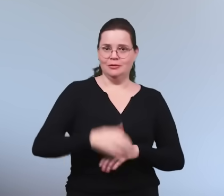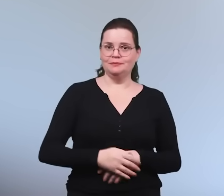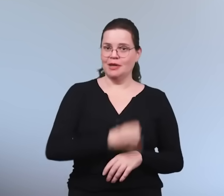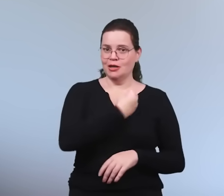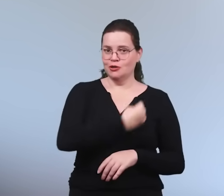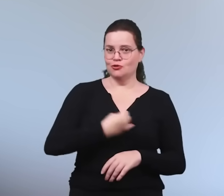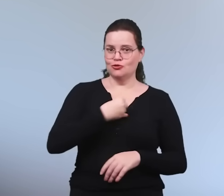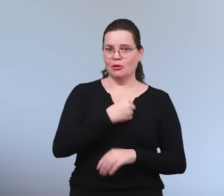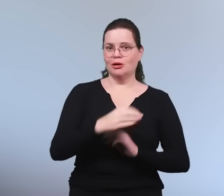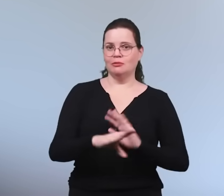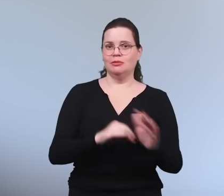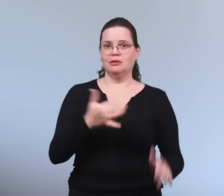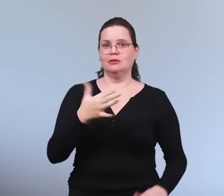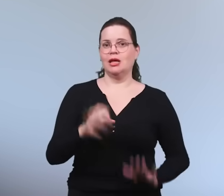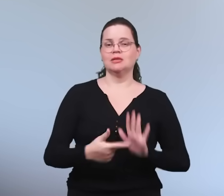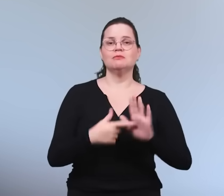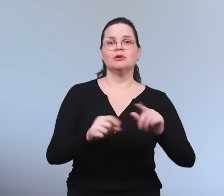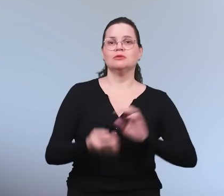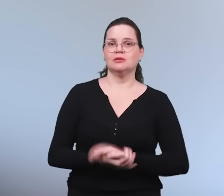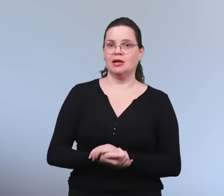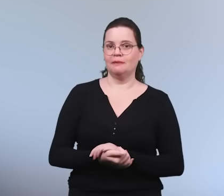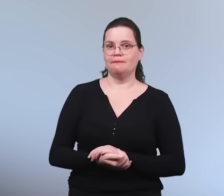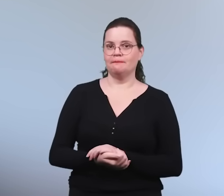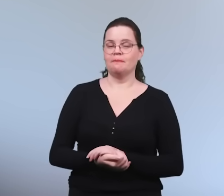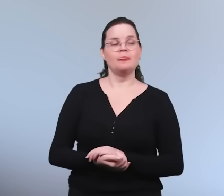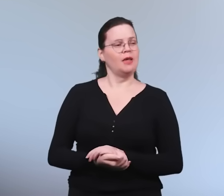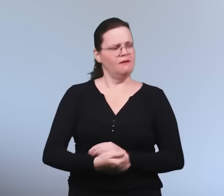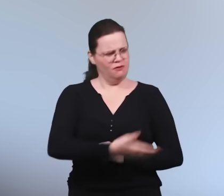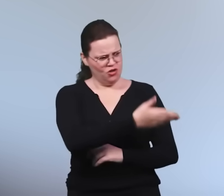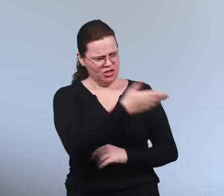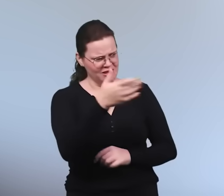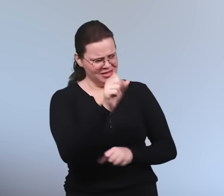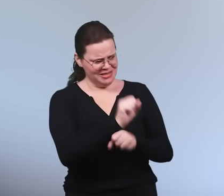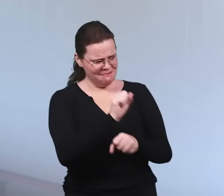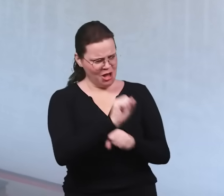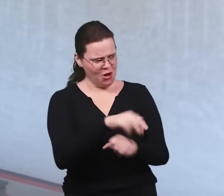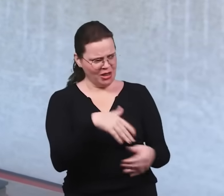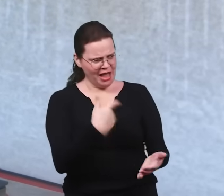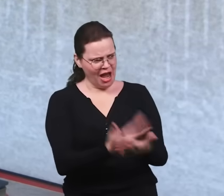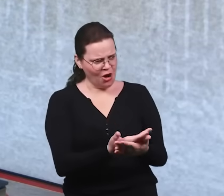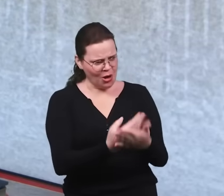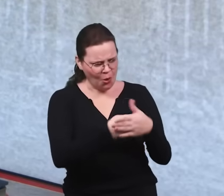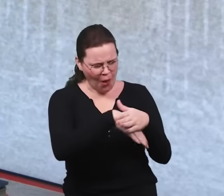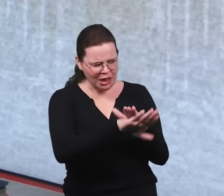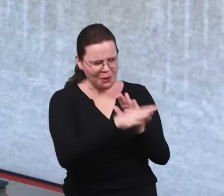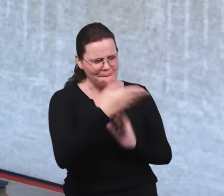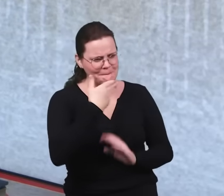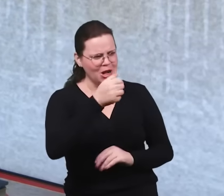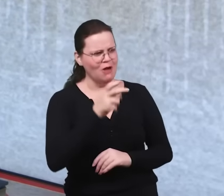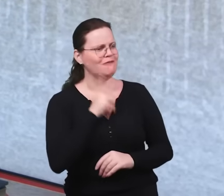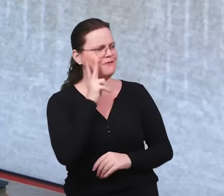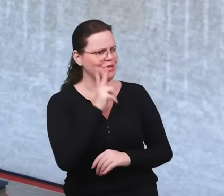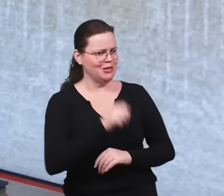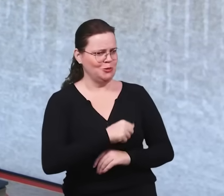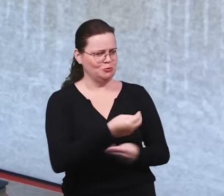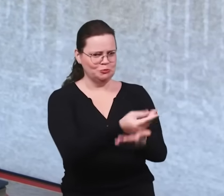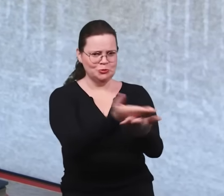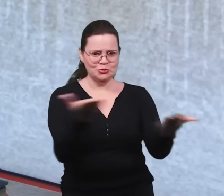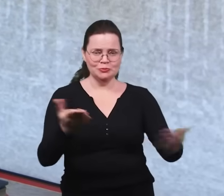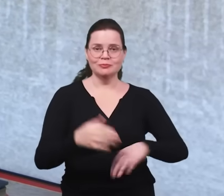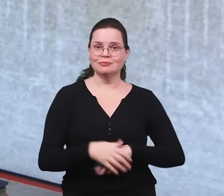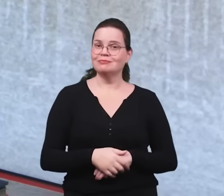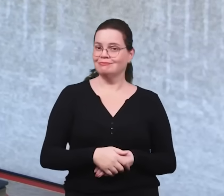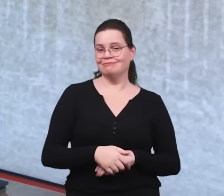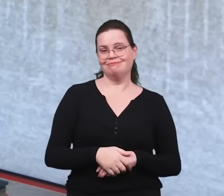"Tu guardaste até agora o bom vinho." Então, realmente não havia